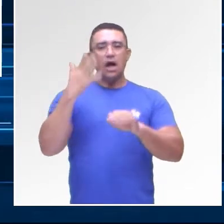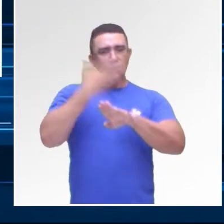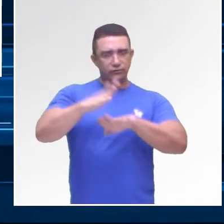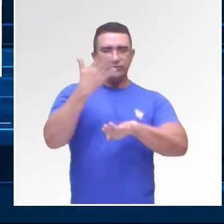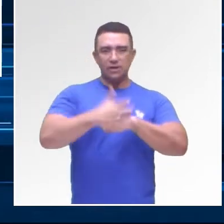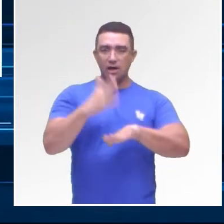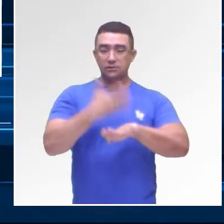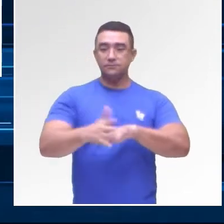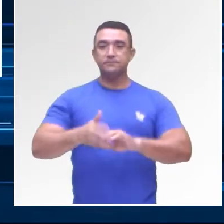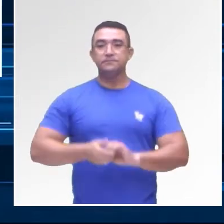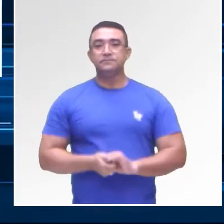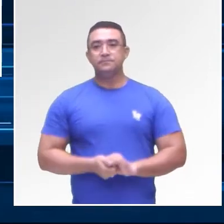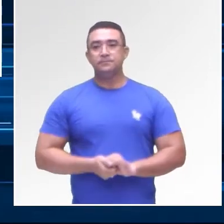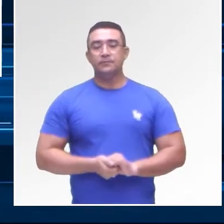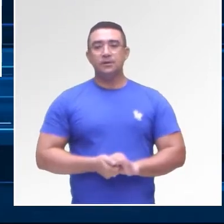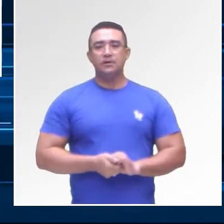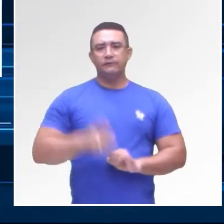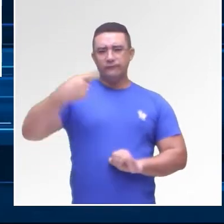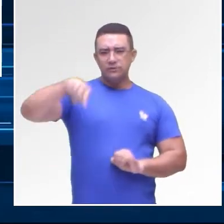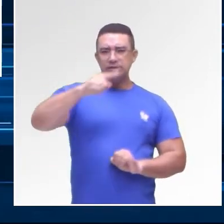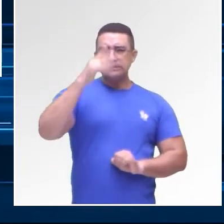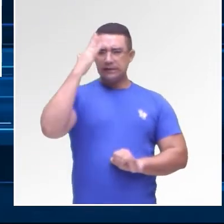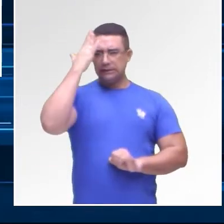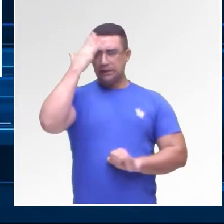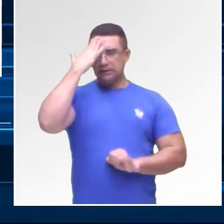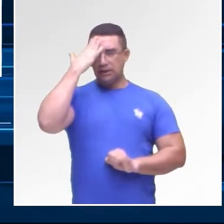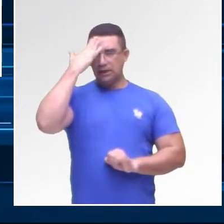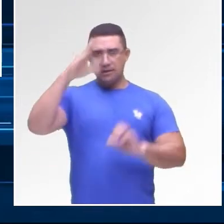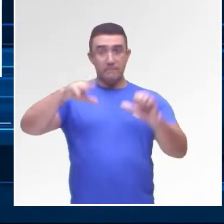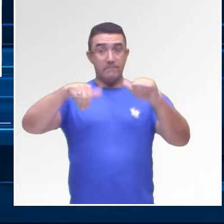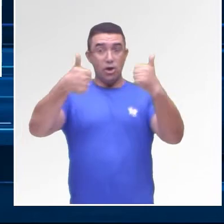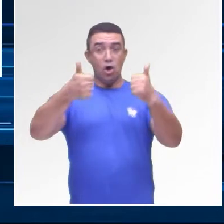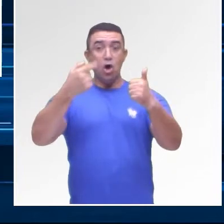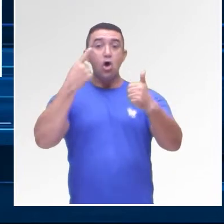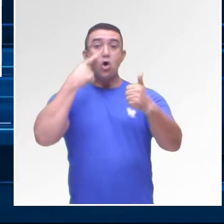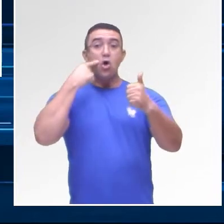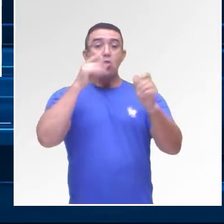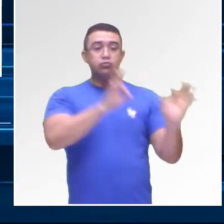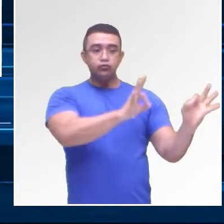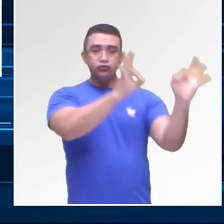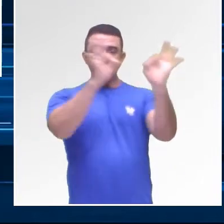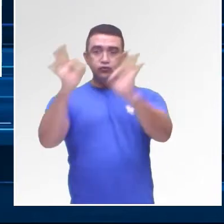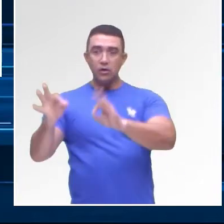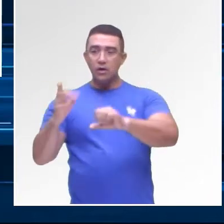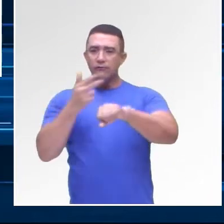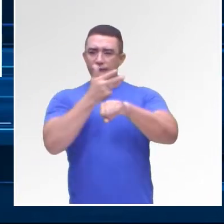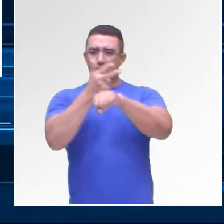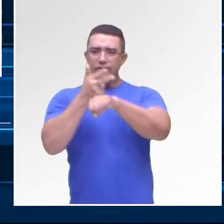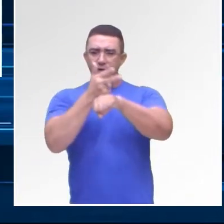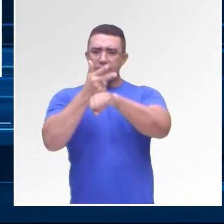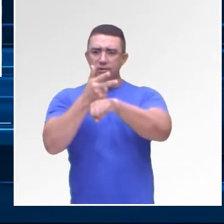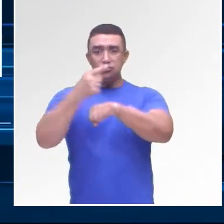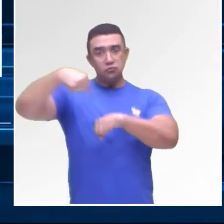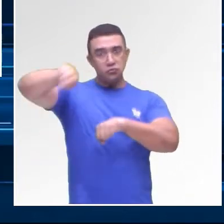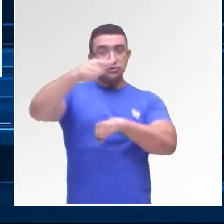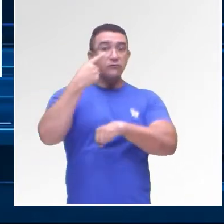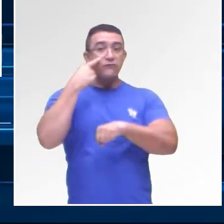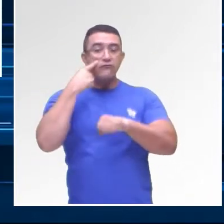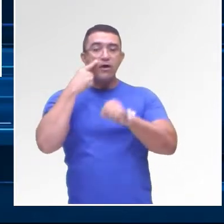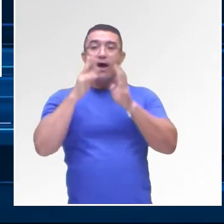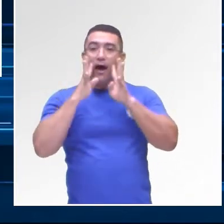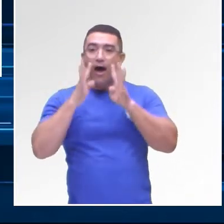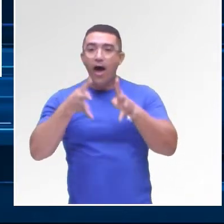para vocês entenderem melhor essa mudança, eu trouxe um vídeo que eu quero que vocês acompanhem, prestem